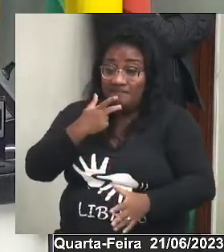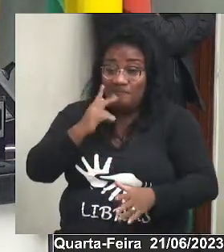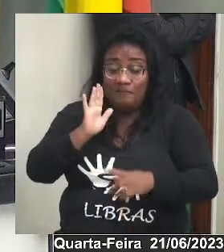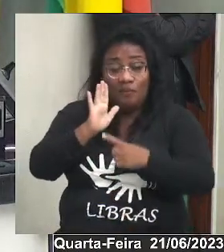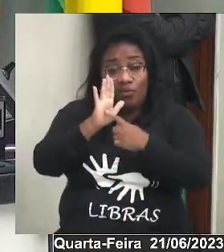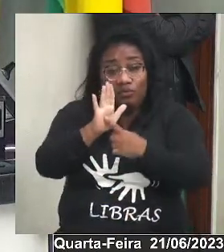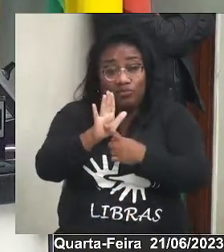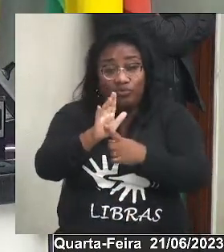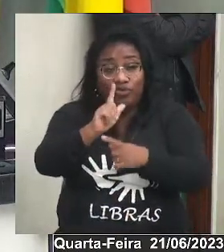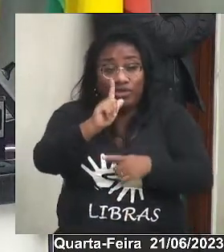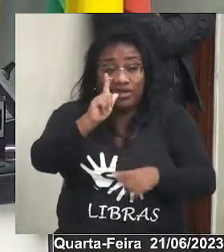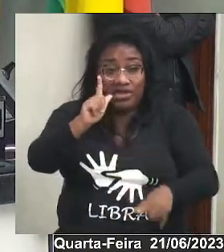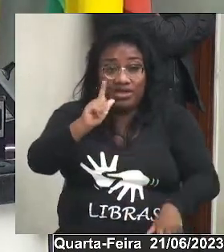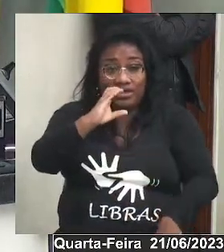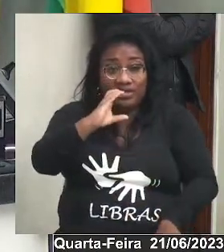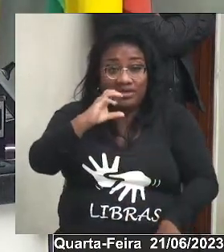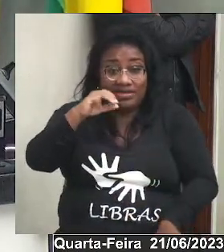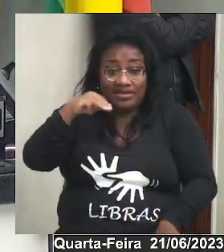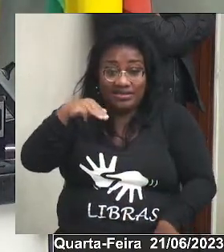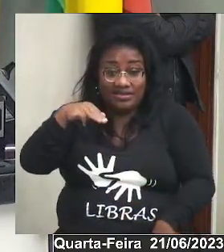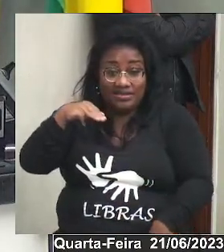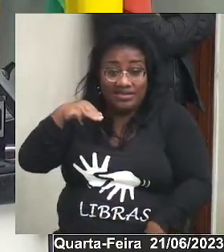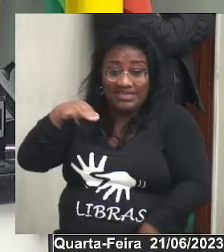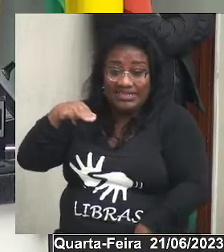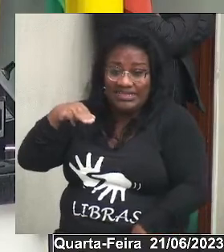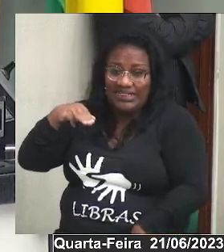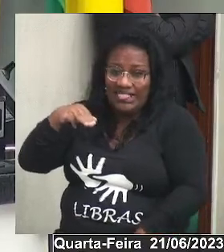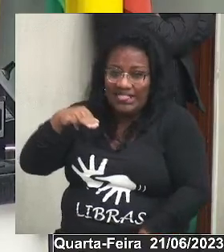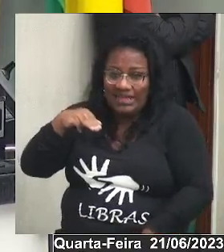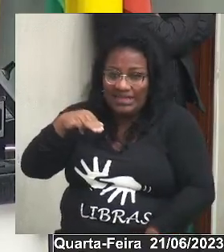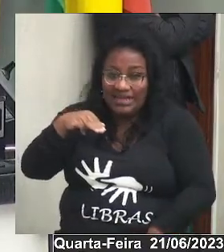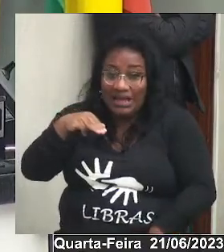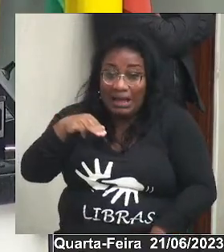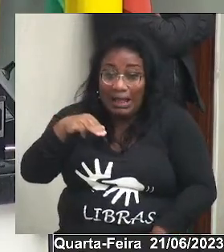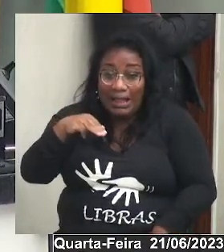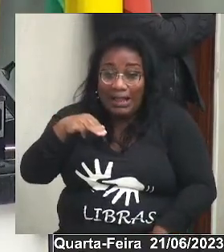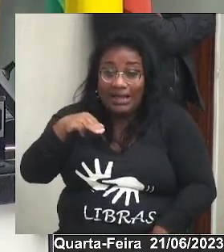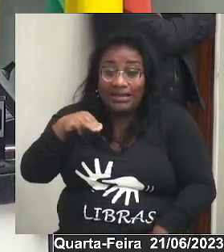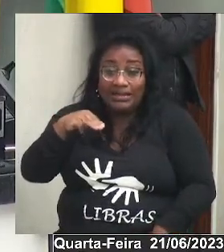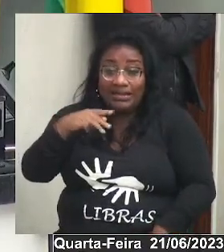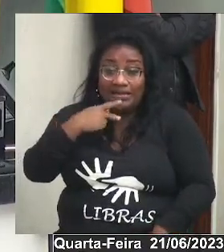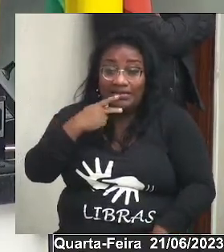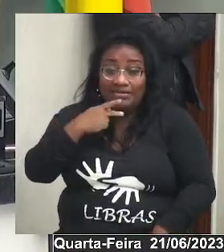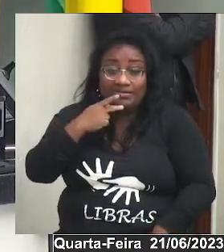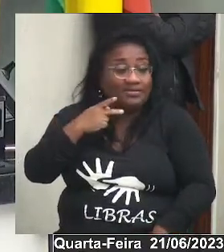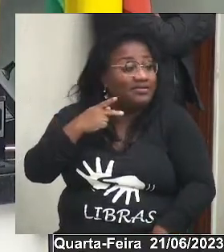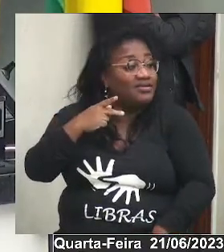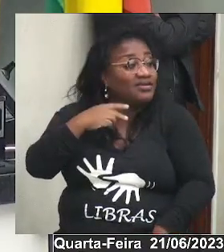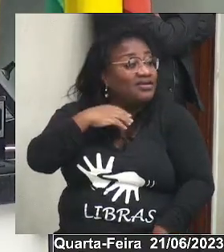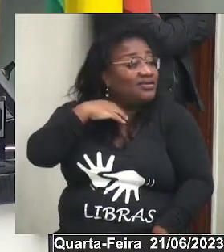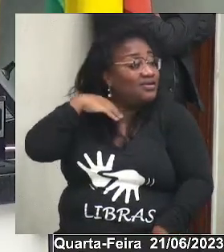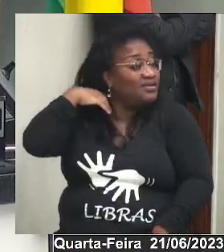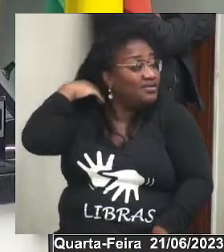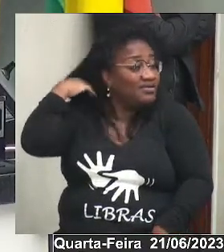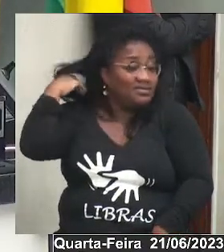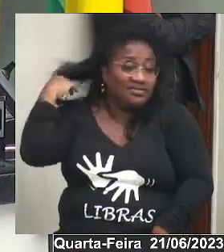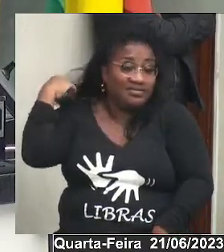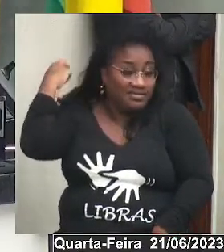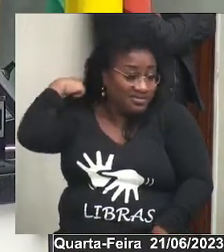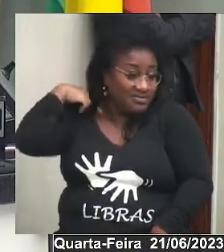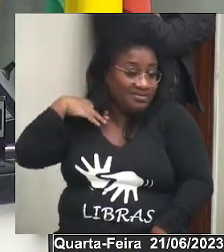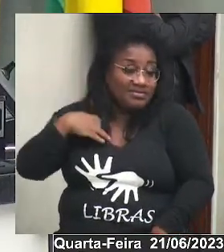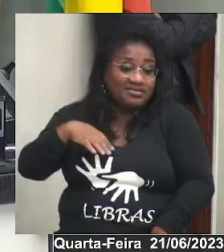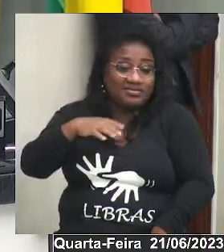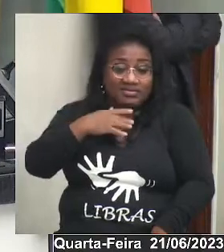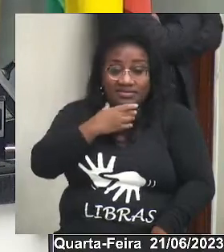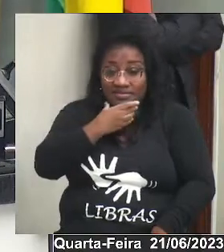saiu da sua boca. Como o senhor falou que saiu da boca do vereador que ofendeu aí. Cada um fala por si, tá aí a eu sua falei fala. 15 minutos não te dou a sua fala. 10